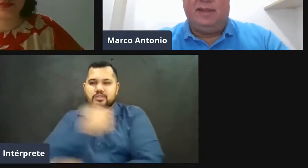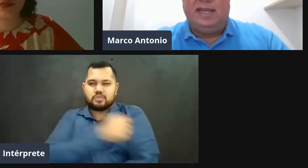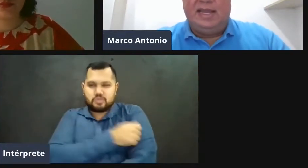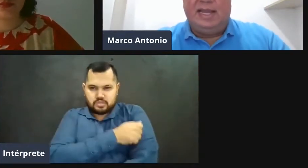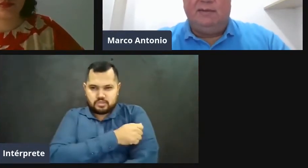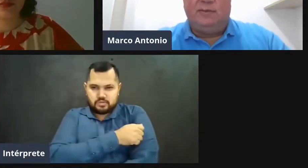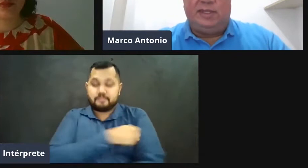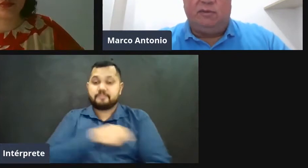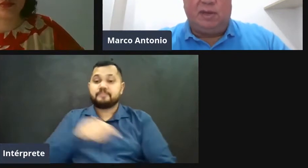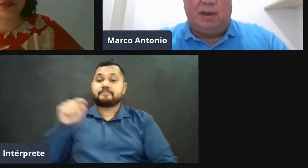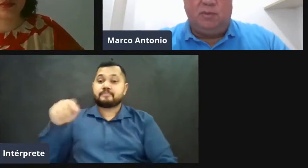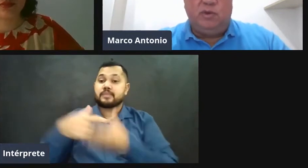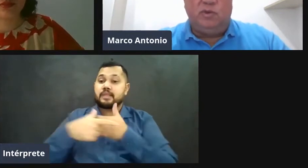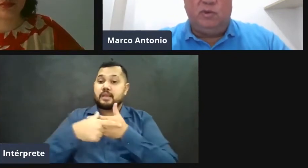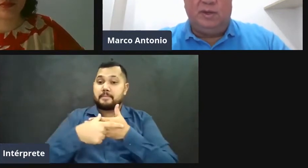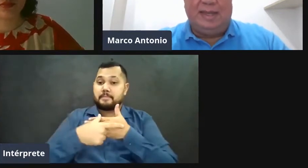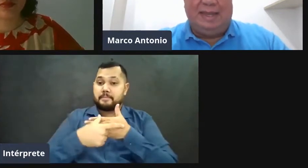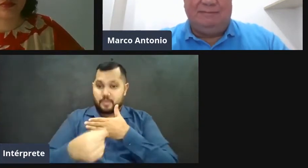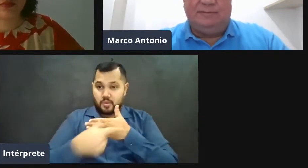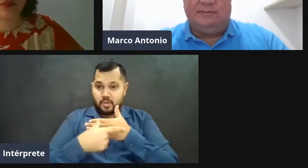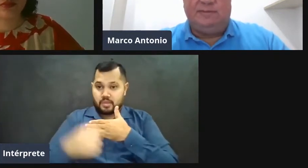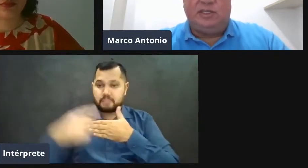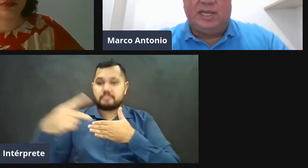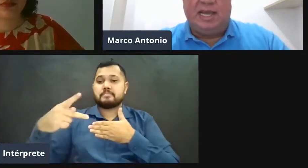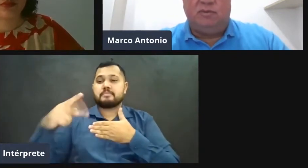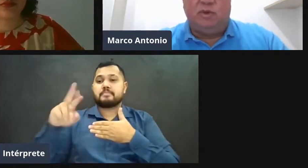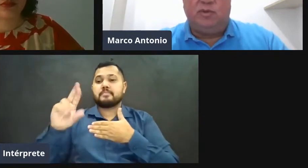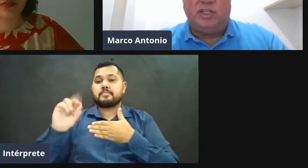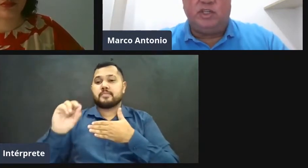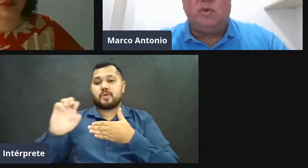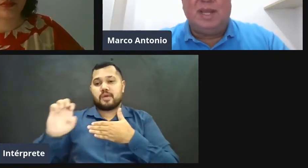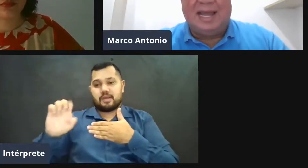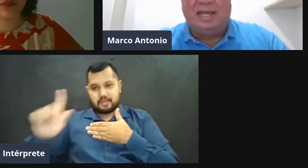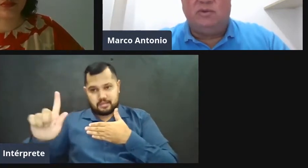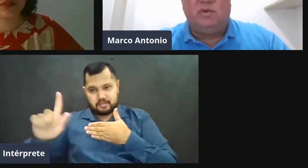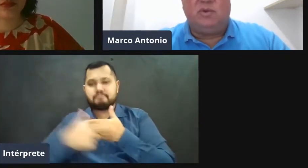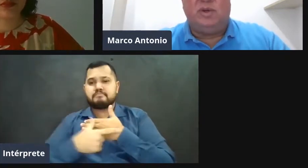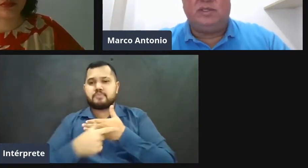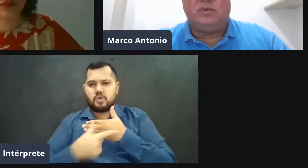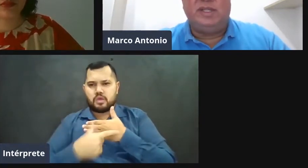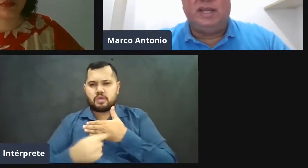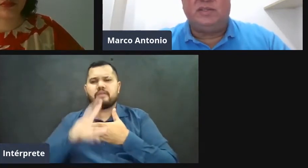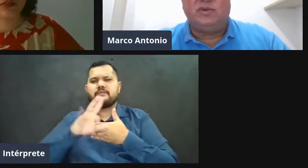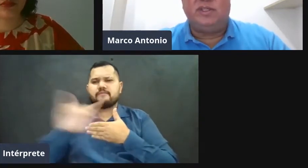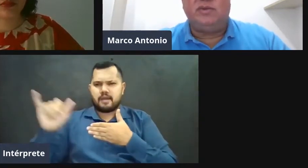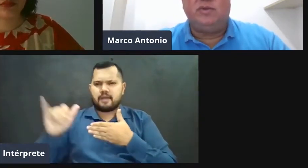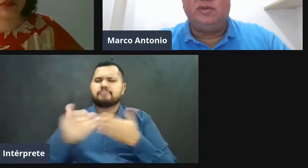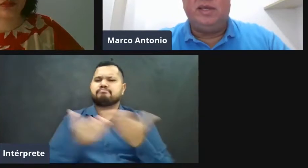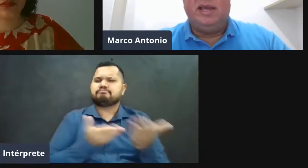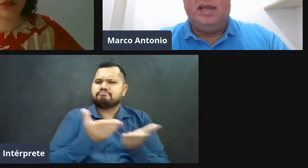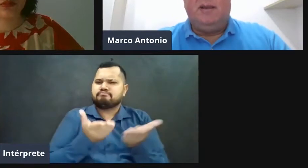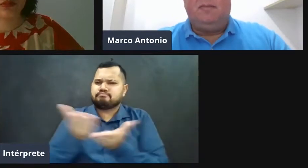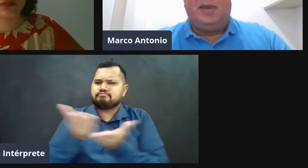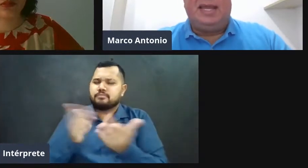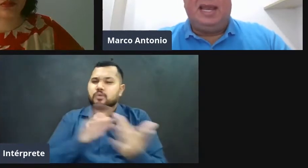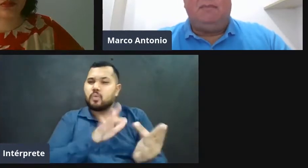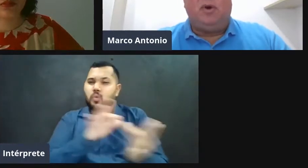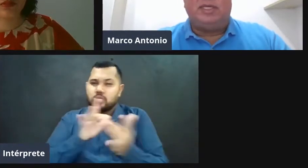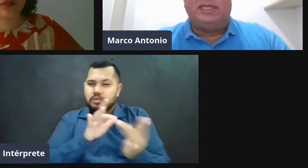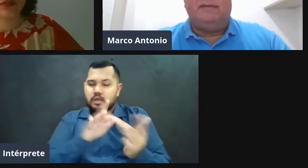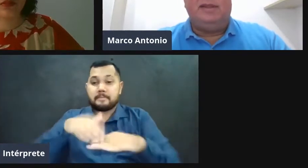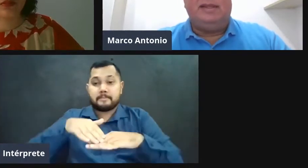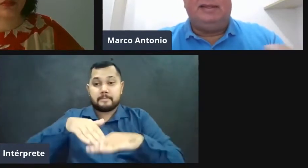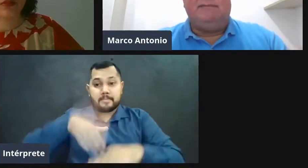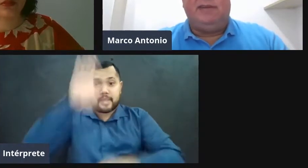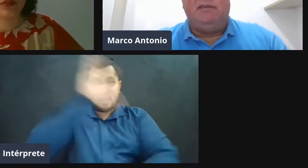que ter um trabalho muito fechado, muito articulado com as coordenações de curso, para